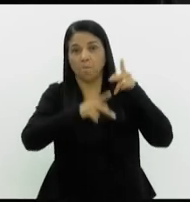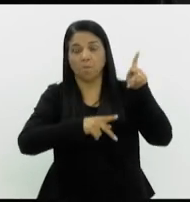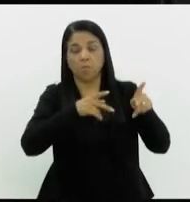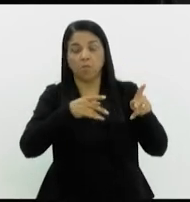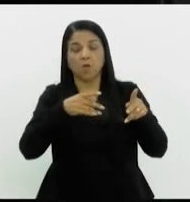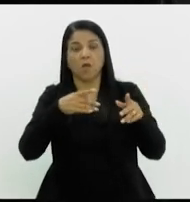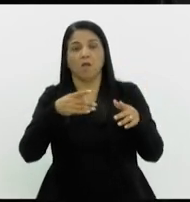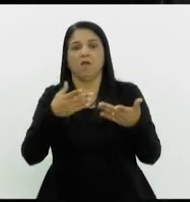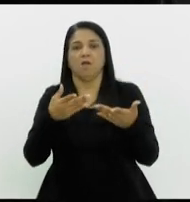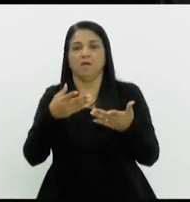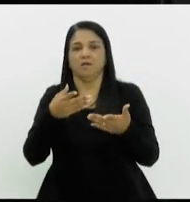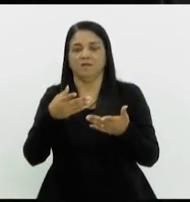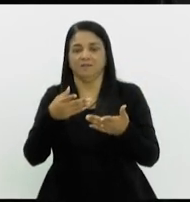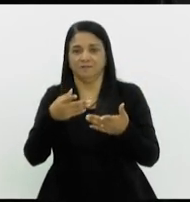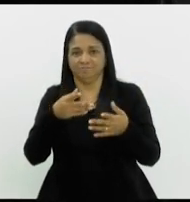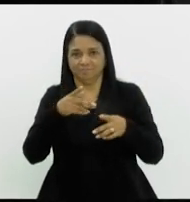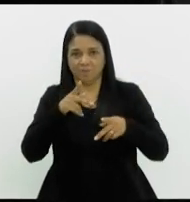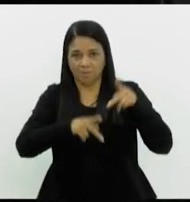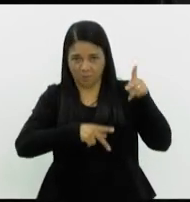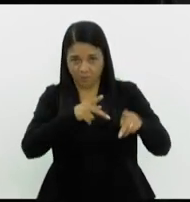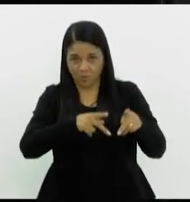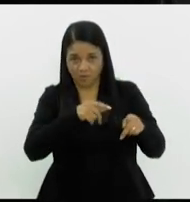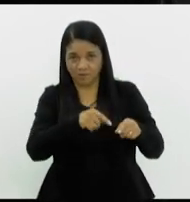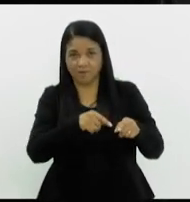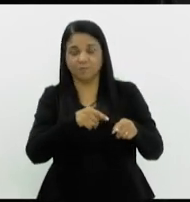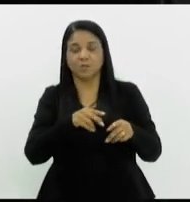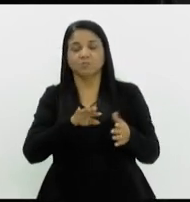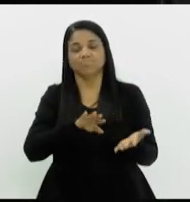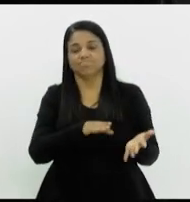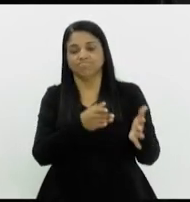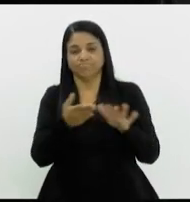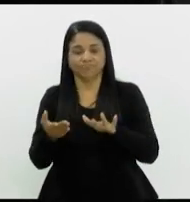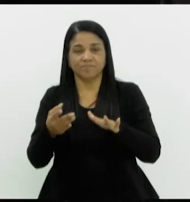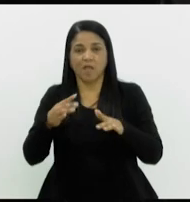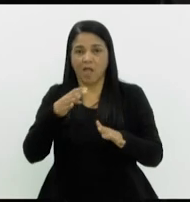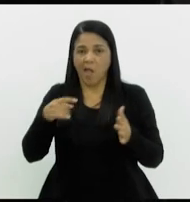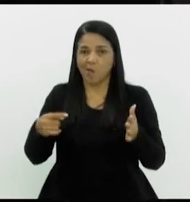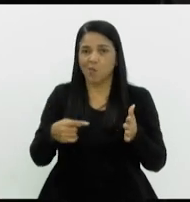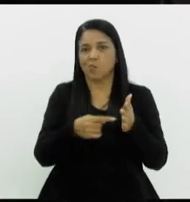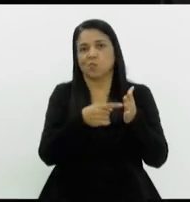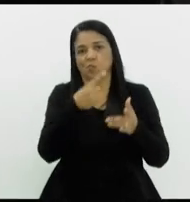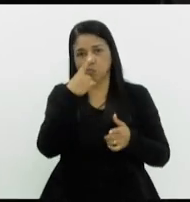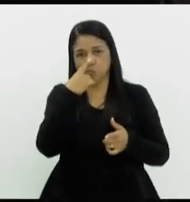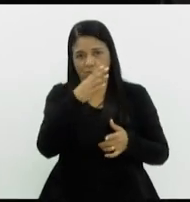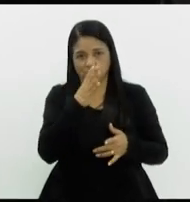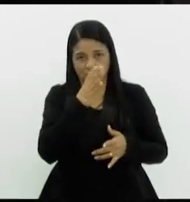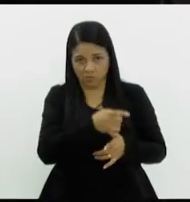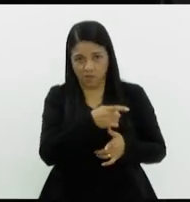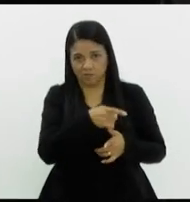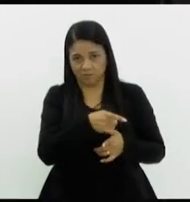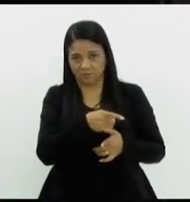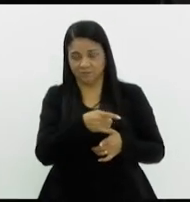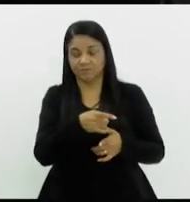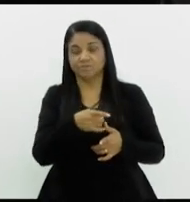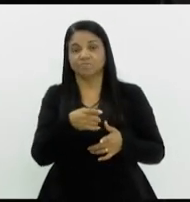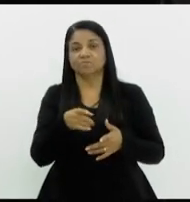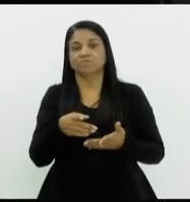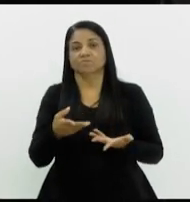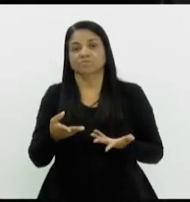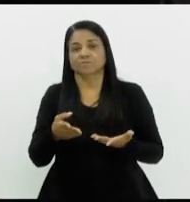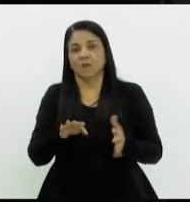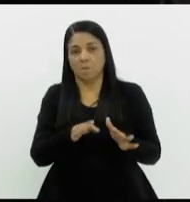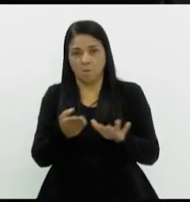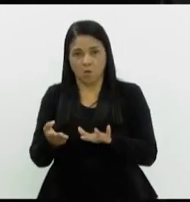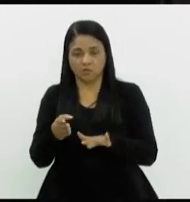pela acusação de homicídio de Kathleen Romeu e seu bebê. Que sejam aprovados na Assembleia Legislativa o projeto de